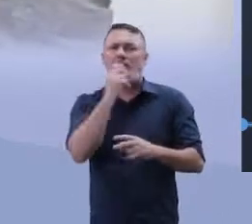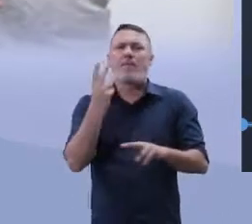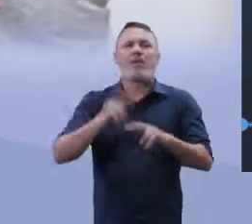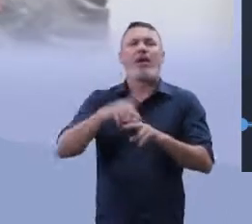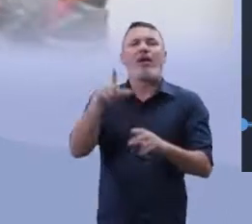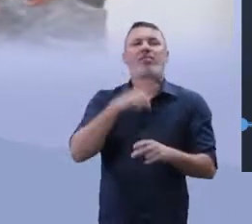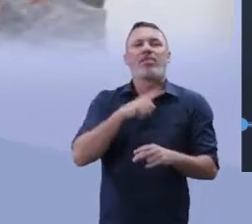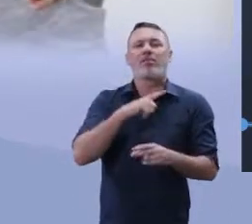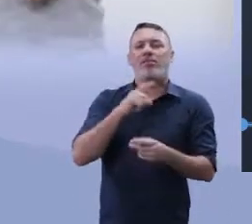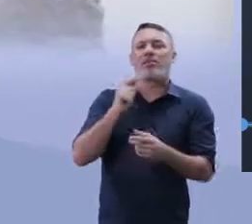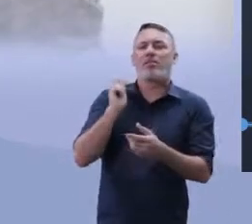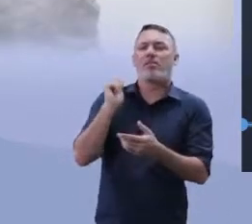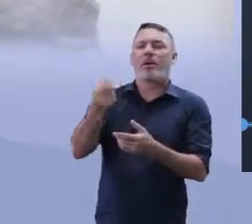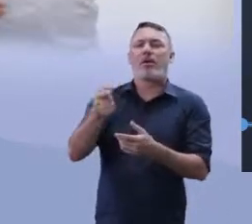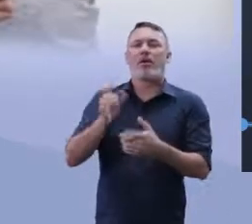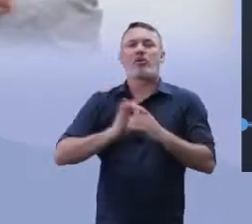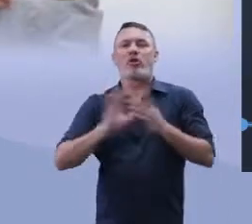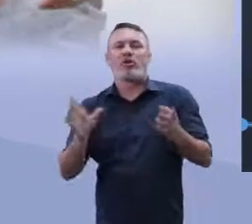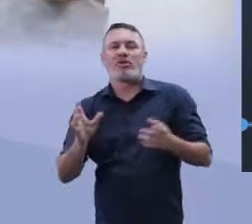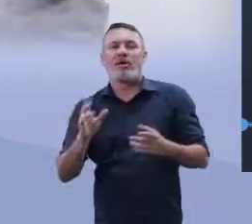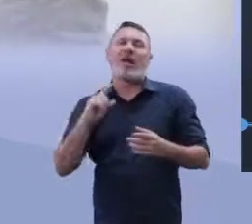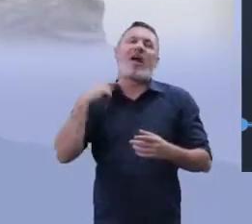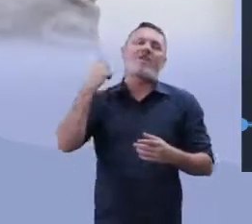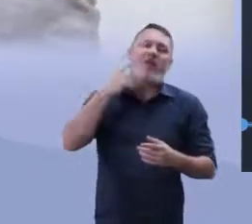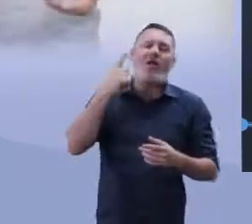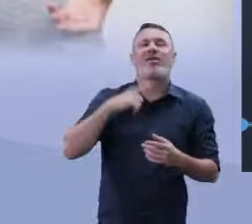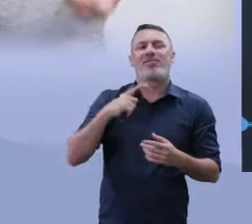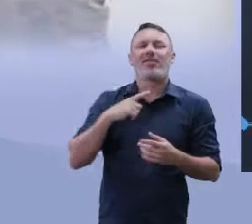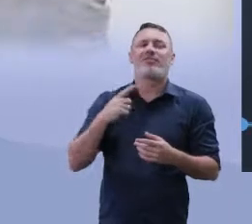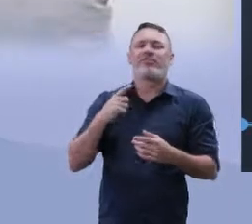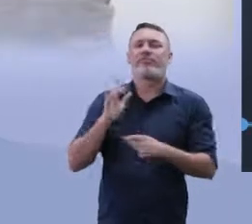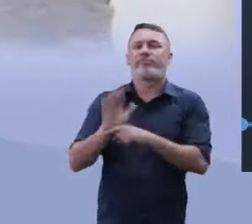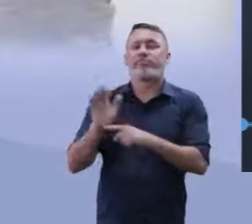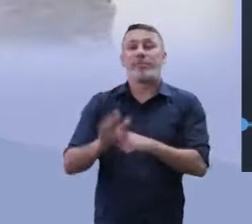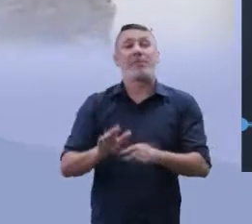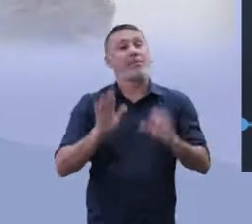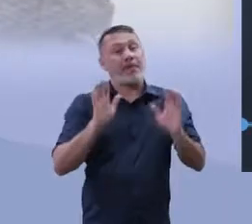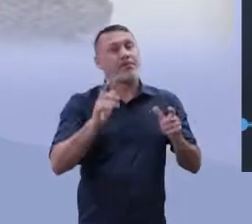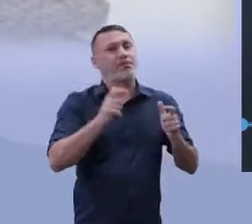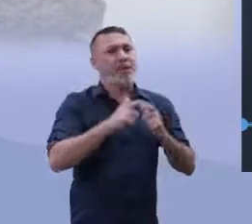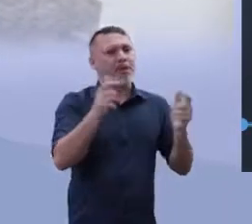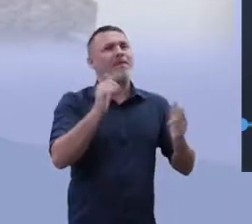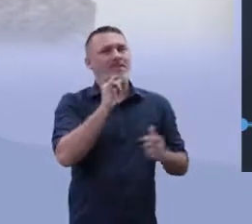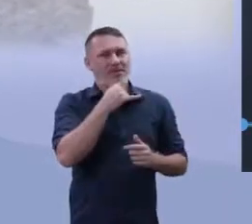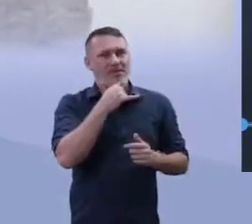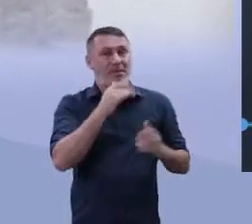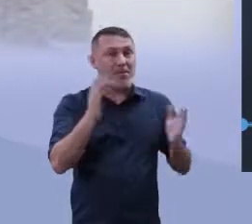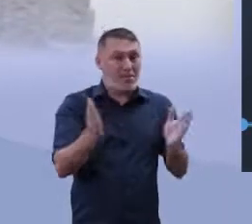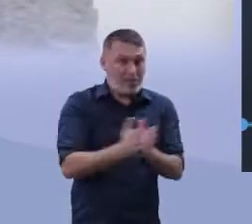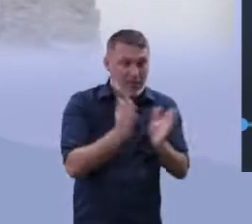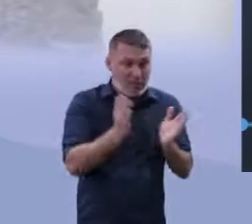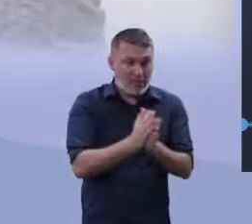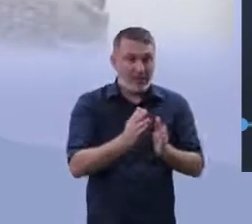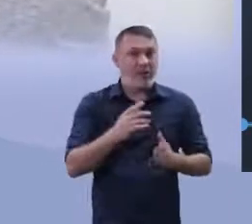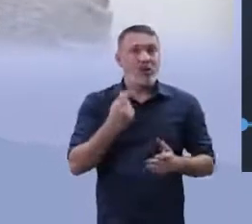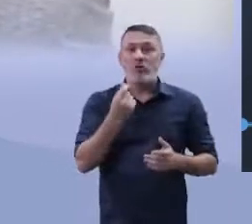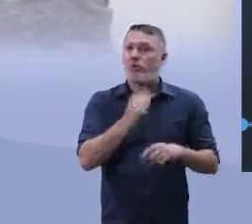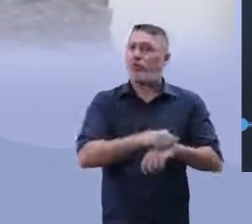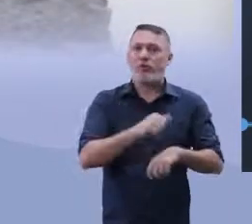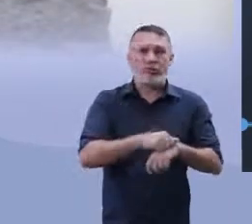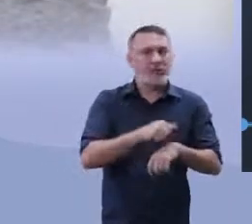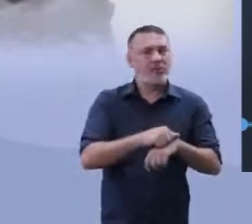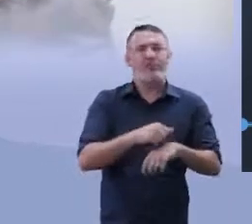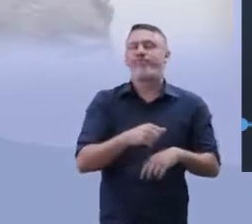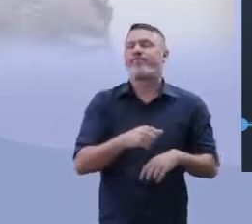quando vai preso paga lá, tem advogados, tem tudo, mas infelizmente as pessoas com baixa renda, elas não vão ter esse